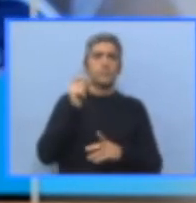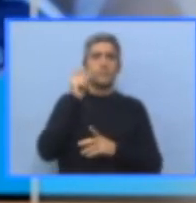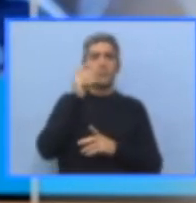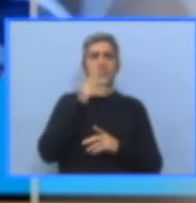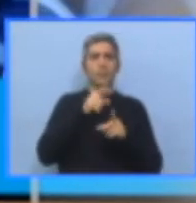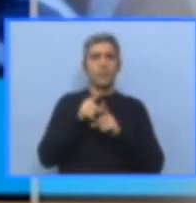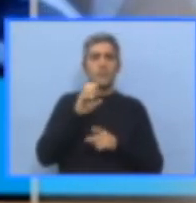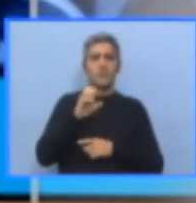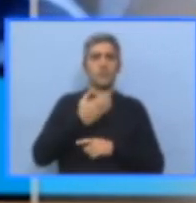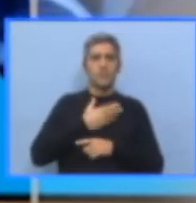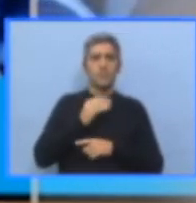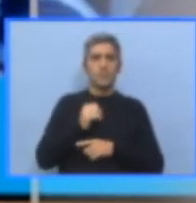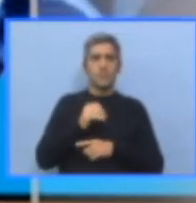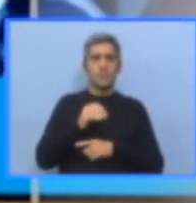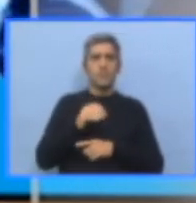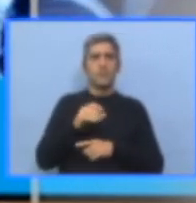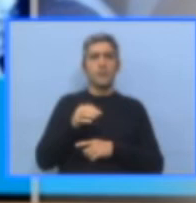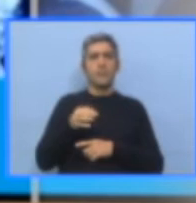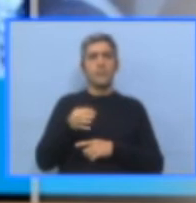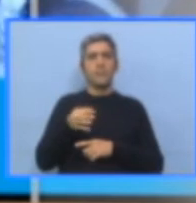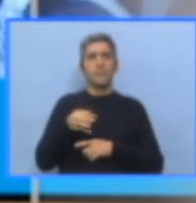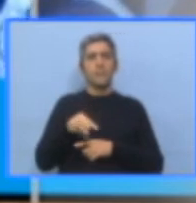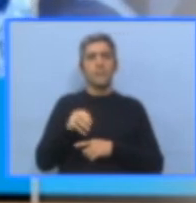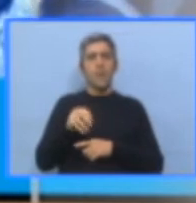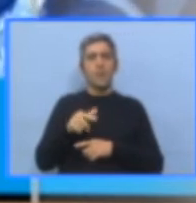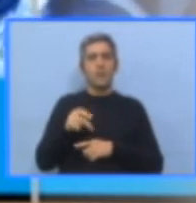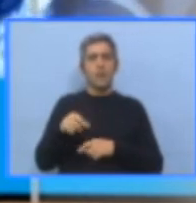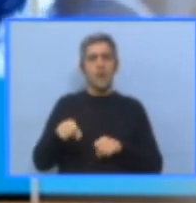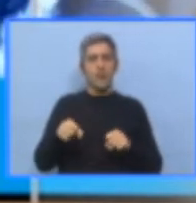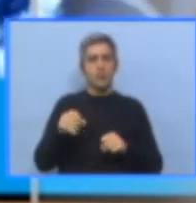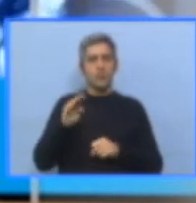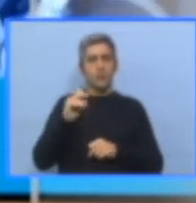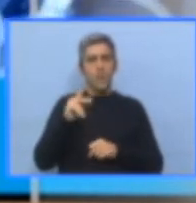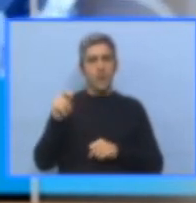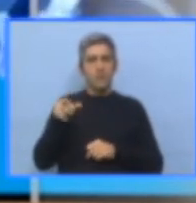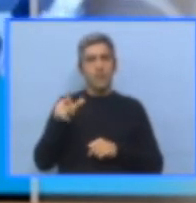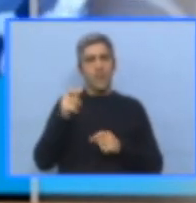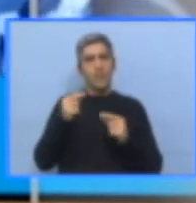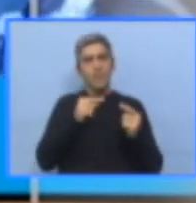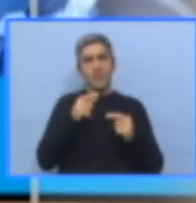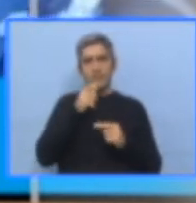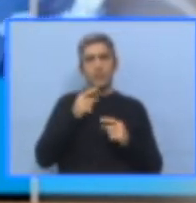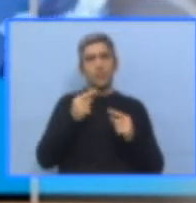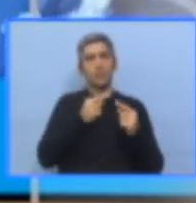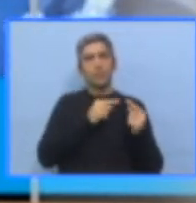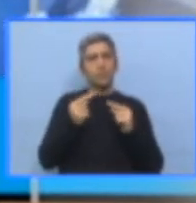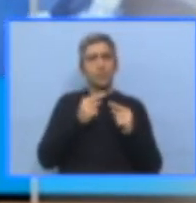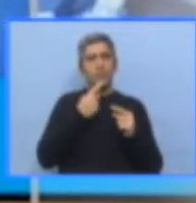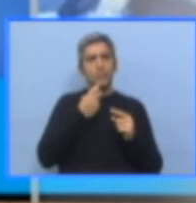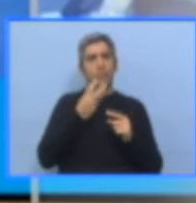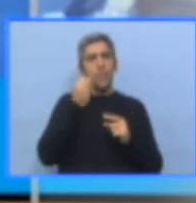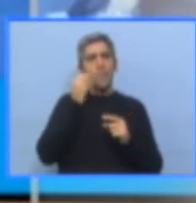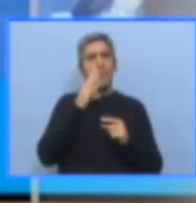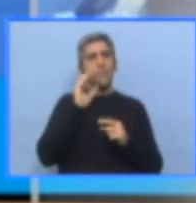deputado do CDS, Luís Pedro Mota Soares, no debate, discutimos muitas vezes como a queda de um